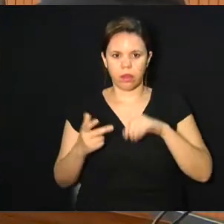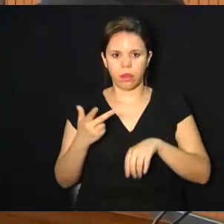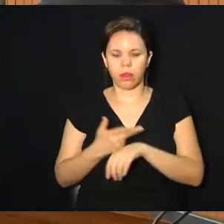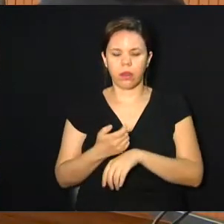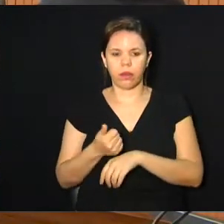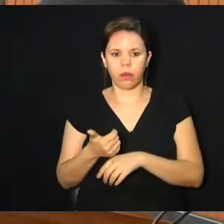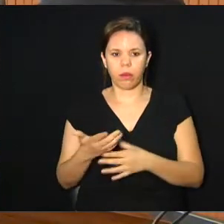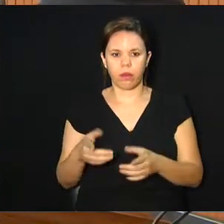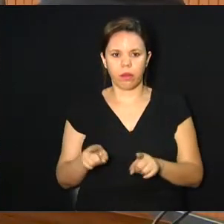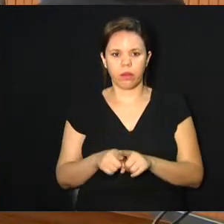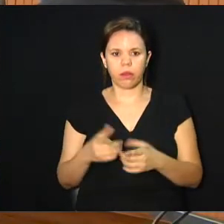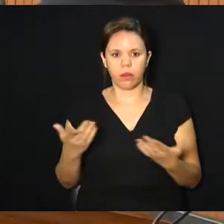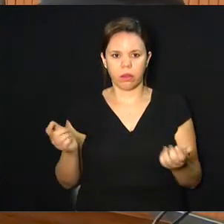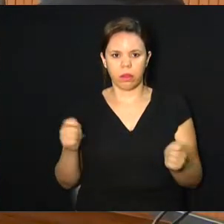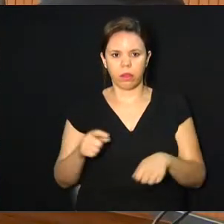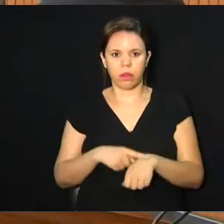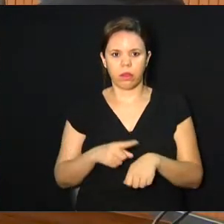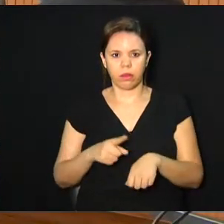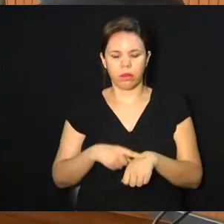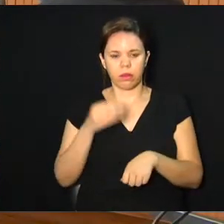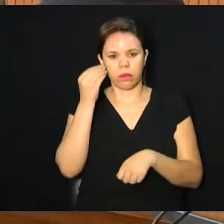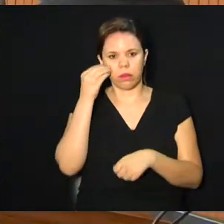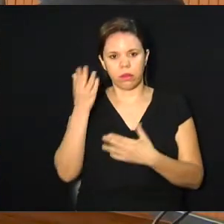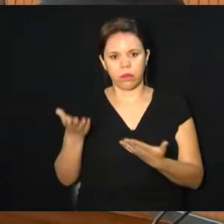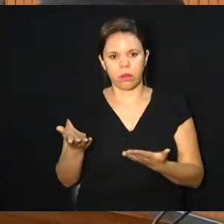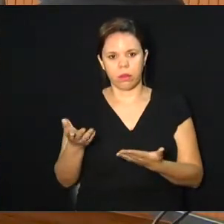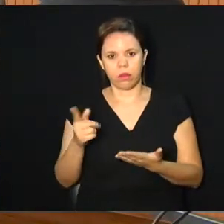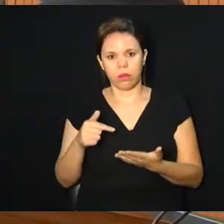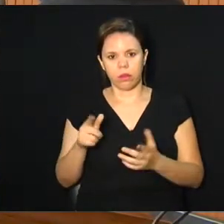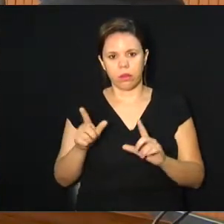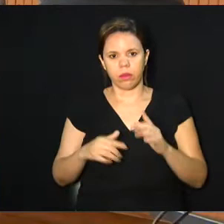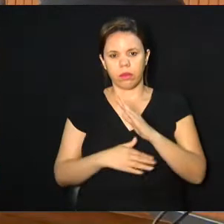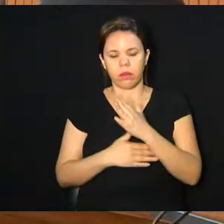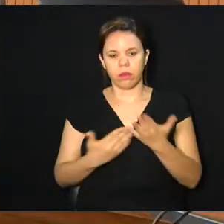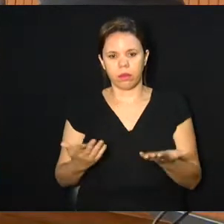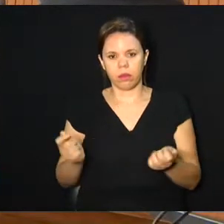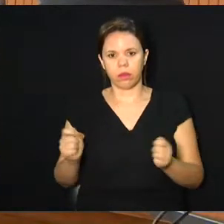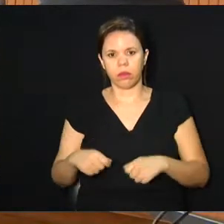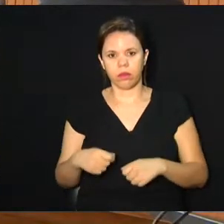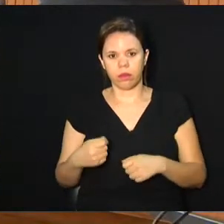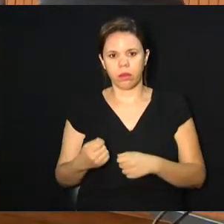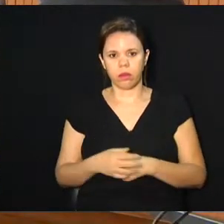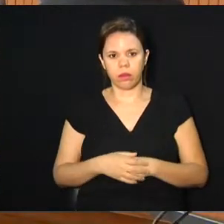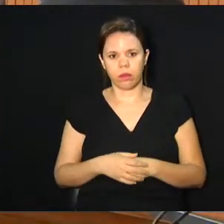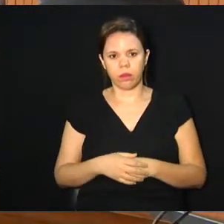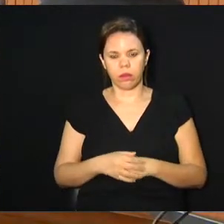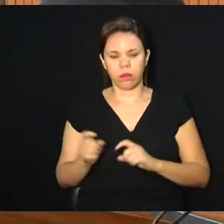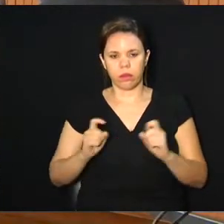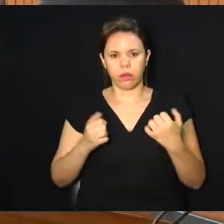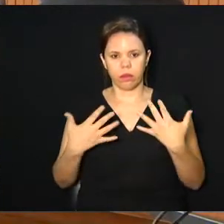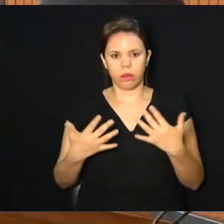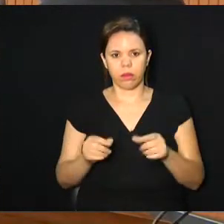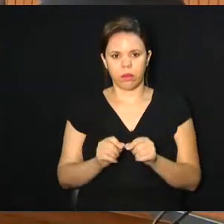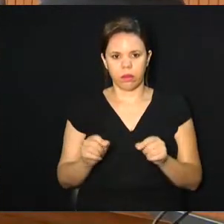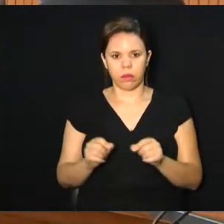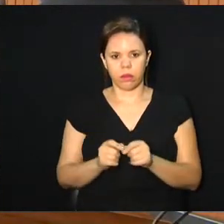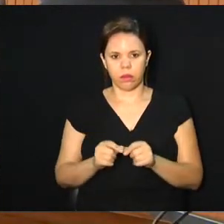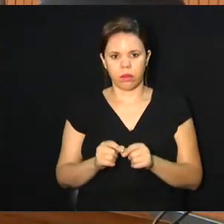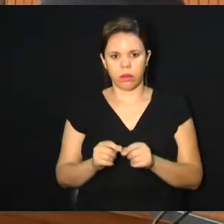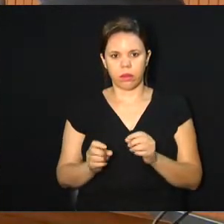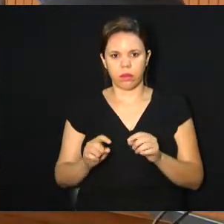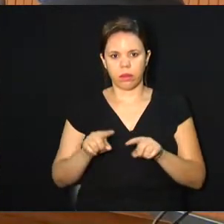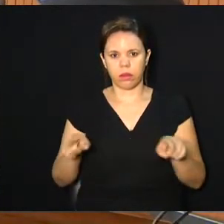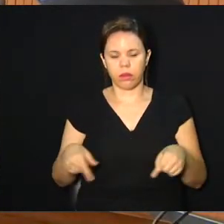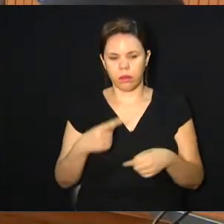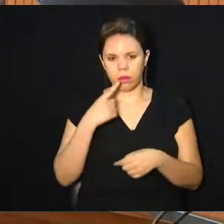menos. Será que ainda dá tempo de tentar articular isso com a TV Câmara? Quando? A audiência pública foi no Salão Vermelho, e a